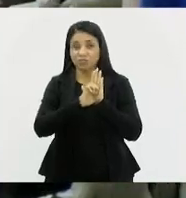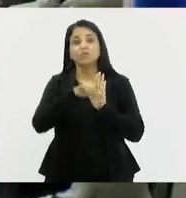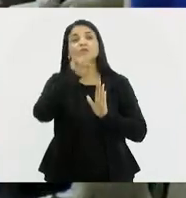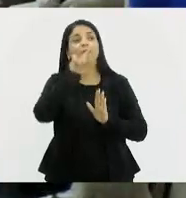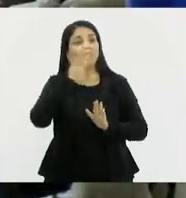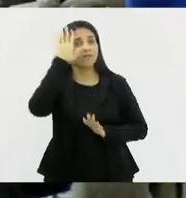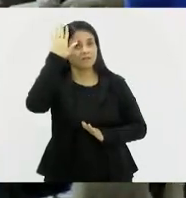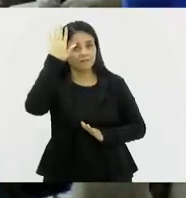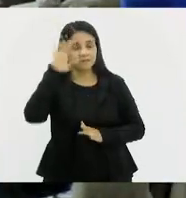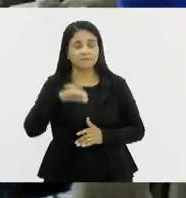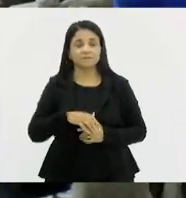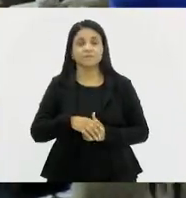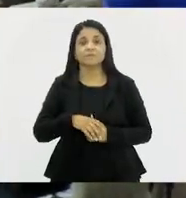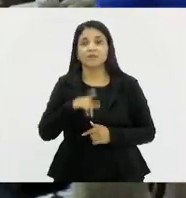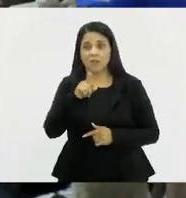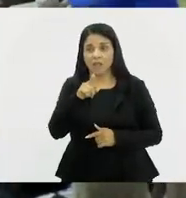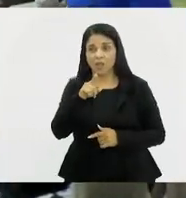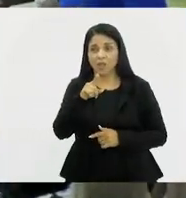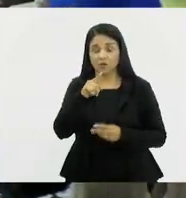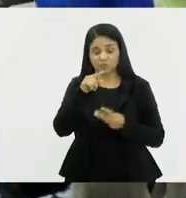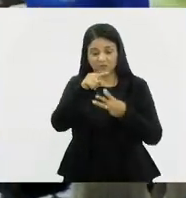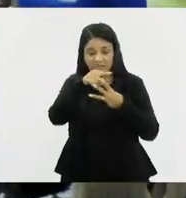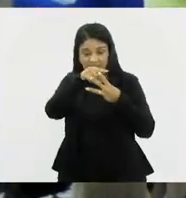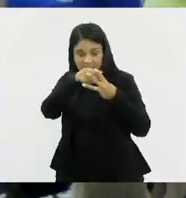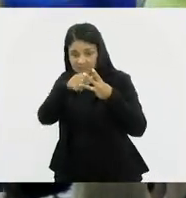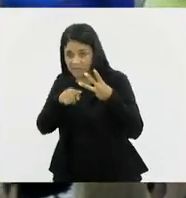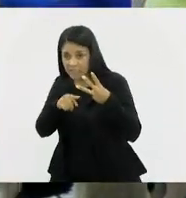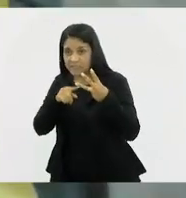Eu assinalei 3 artigos.